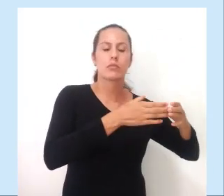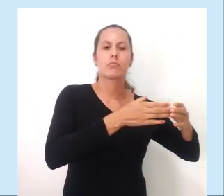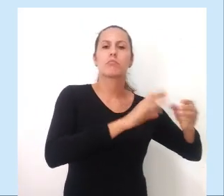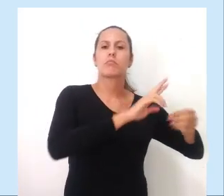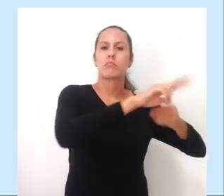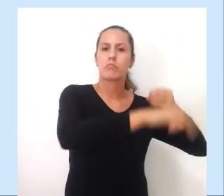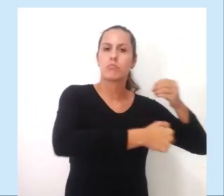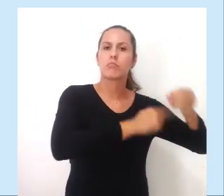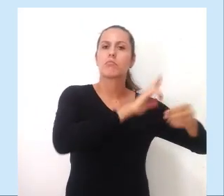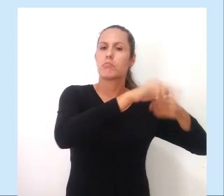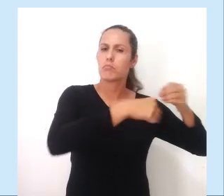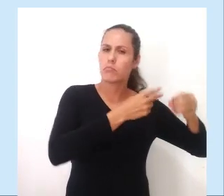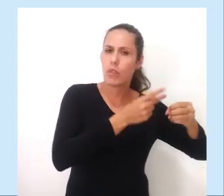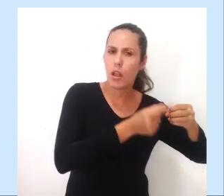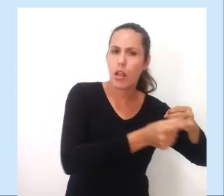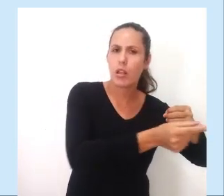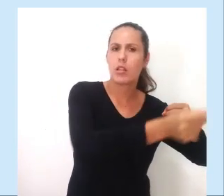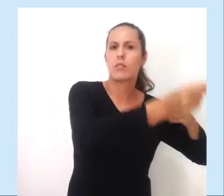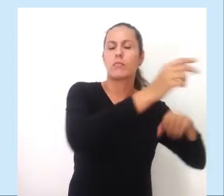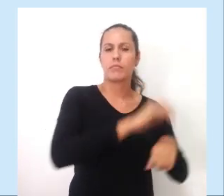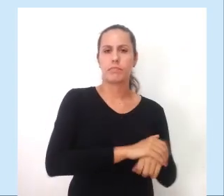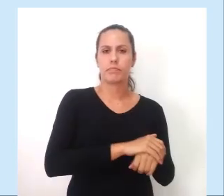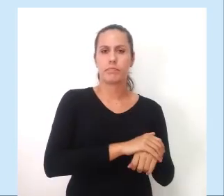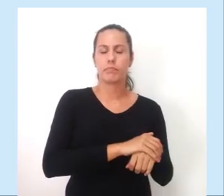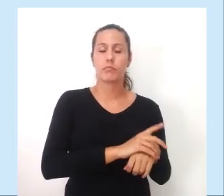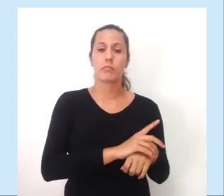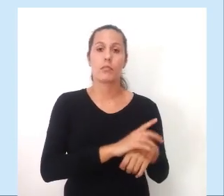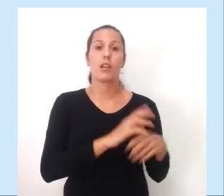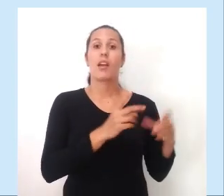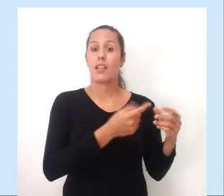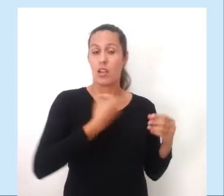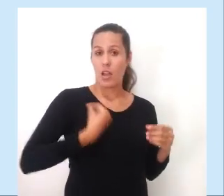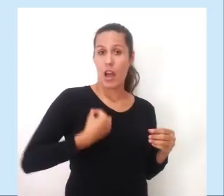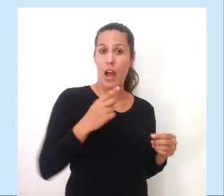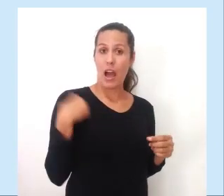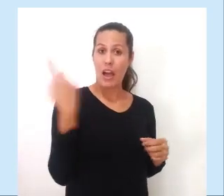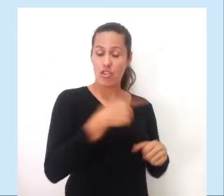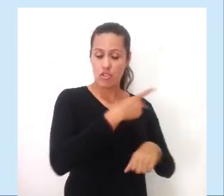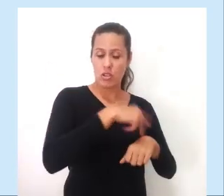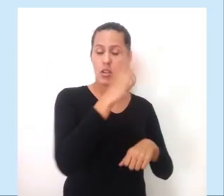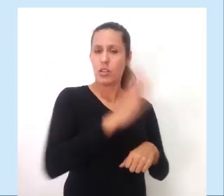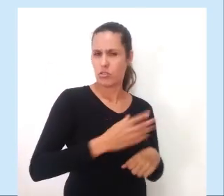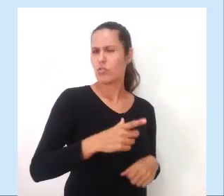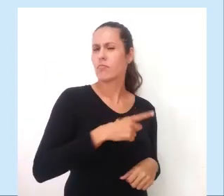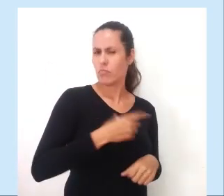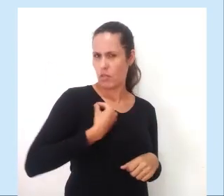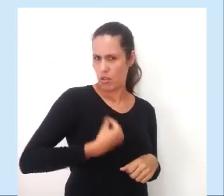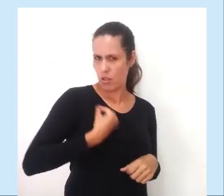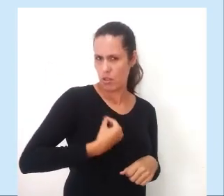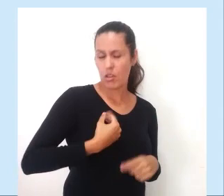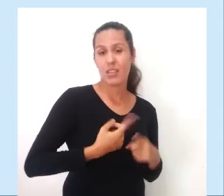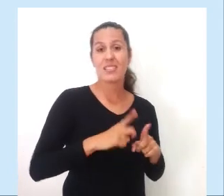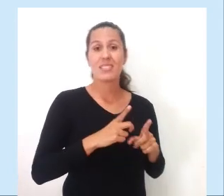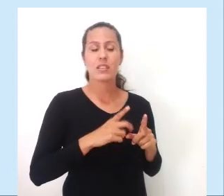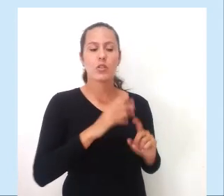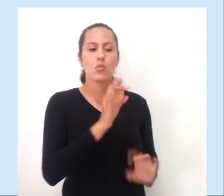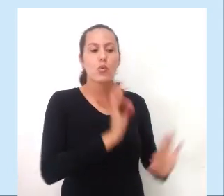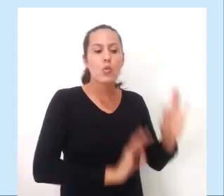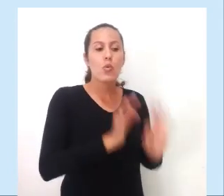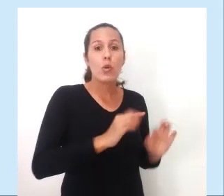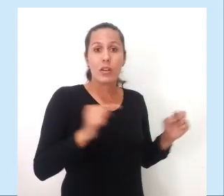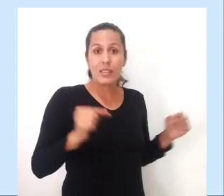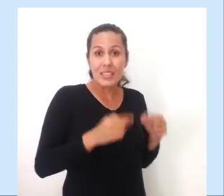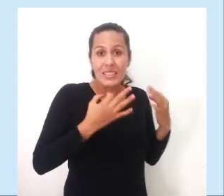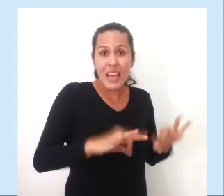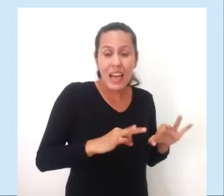E aí que a gente já falou das energias ilimitadas. As energias que a gente tem e provavelmente, se